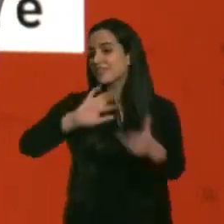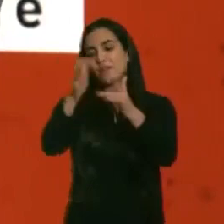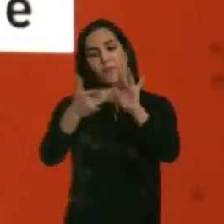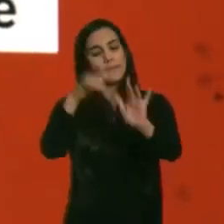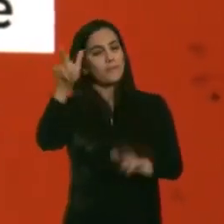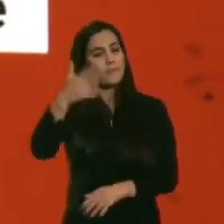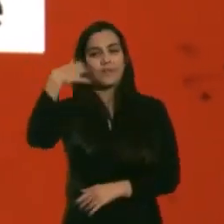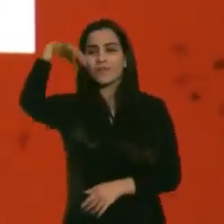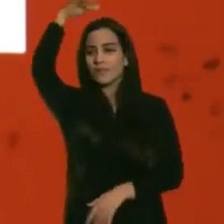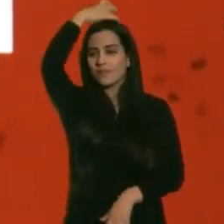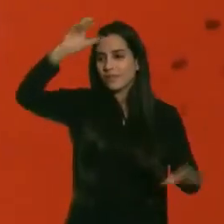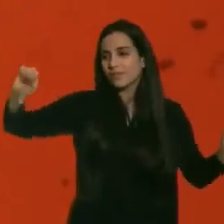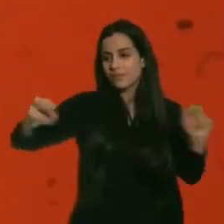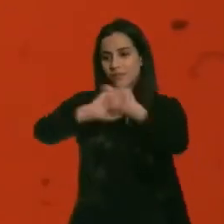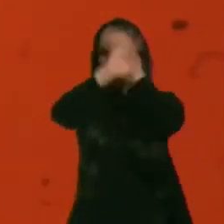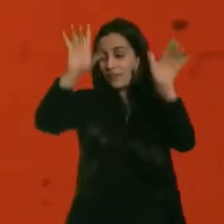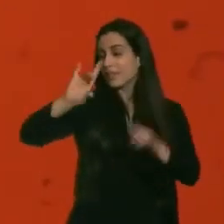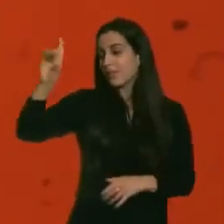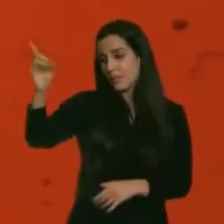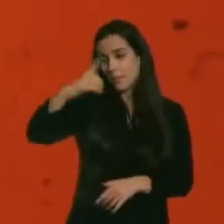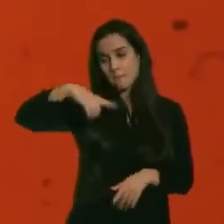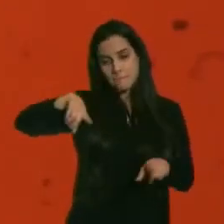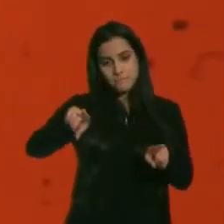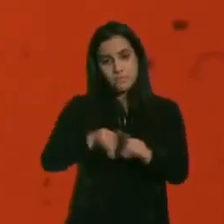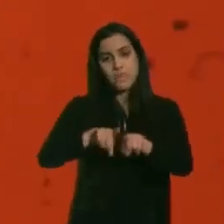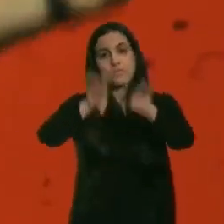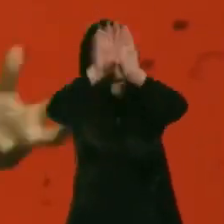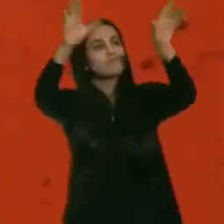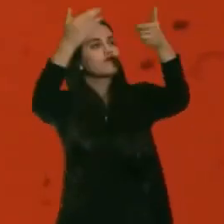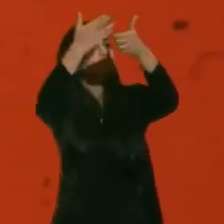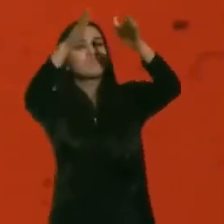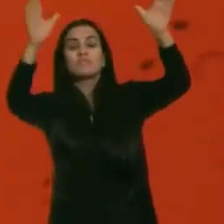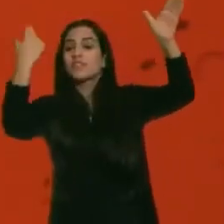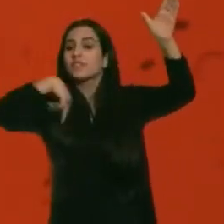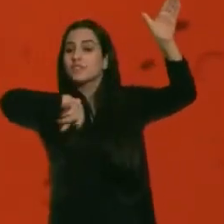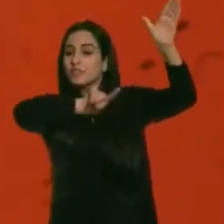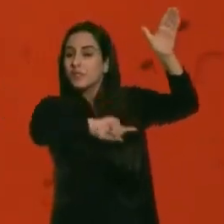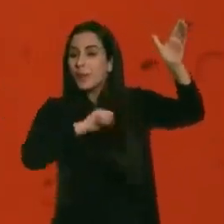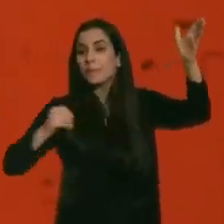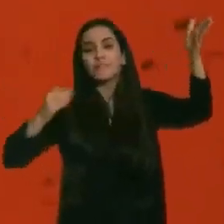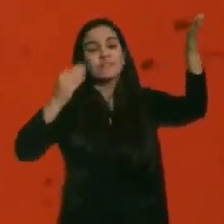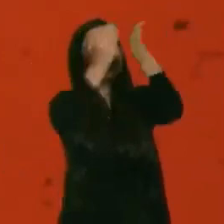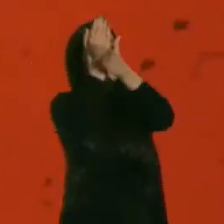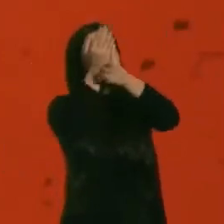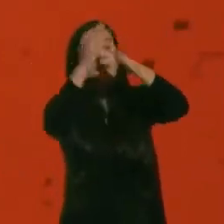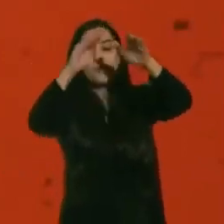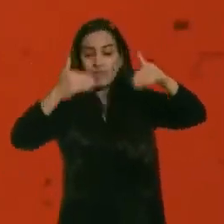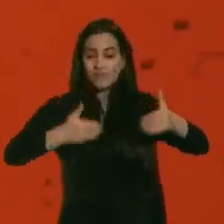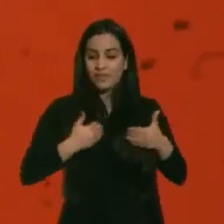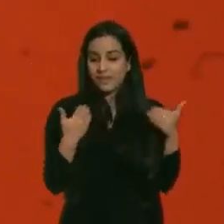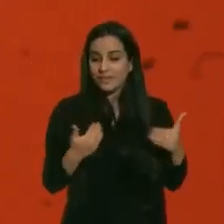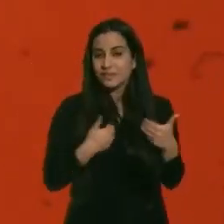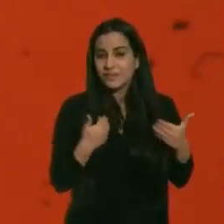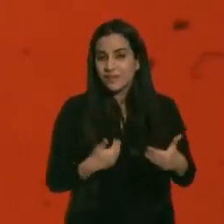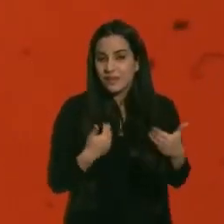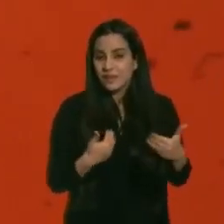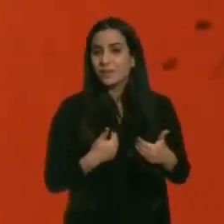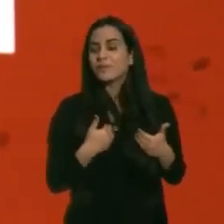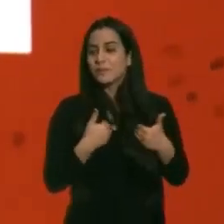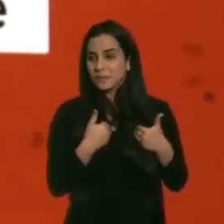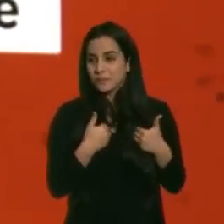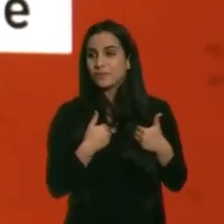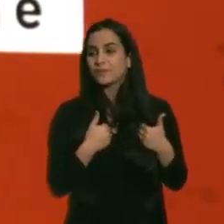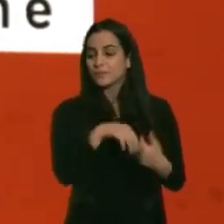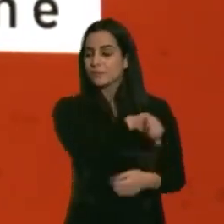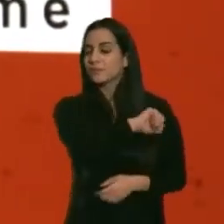Rei da glória. Ele virá, os céus se abrirão, nós entraremos na alegria, no gozo do nosso